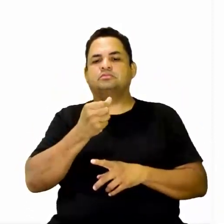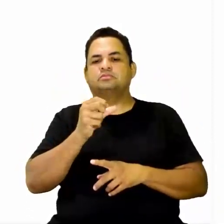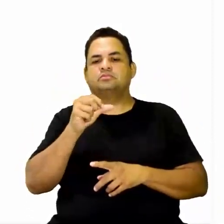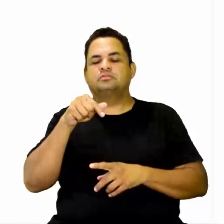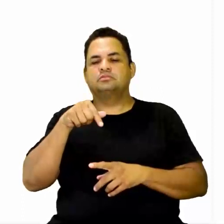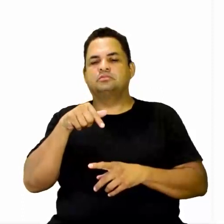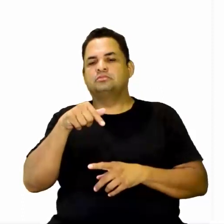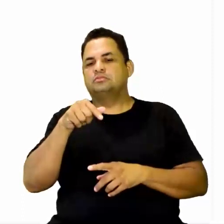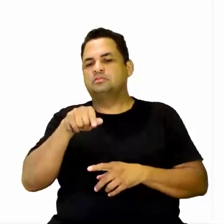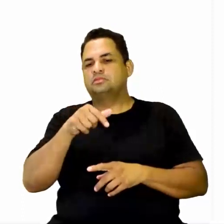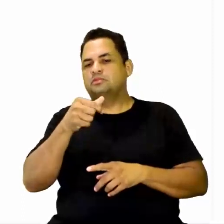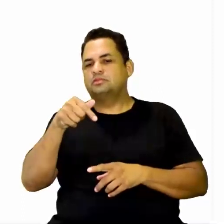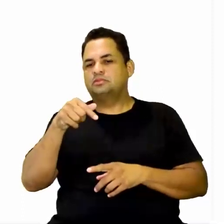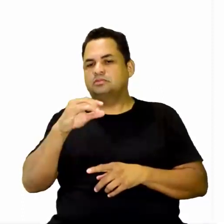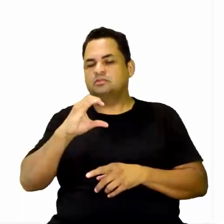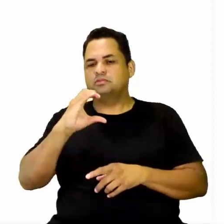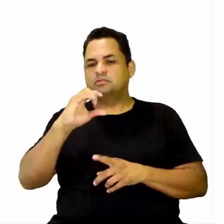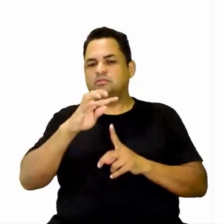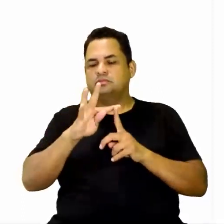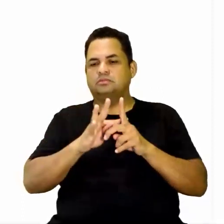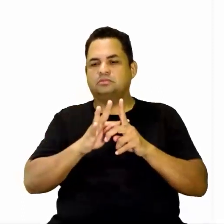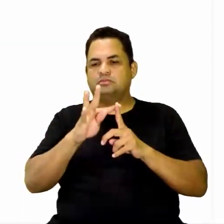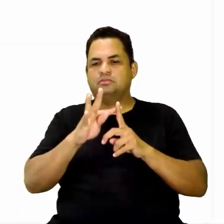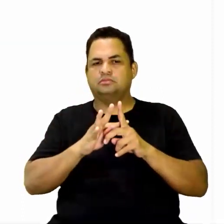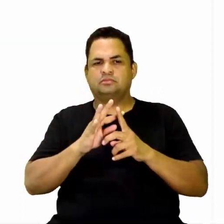356,7 graus? E aí,